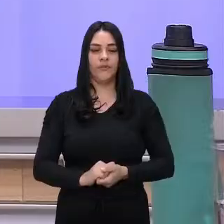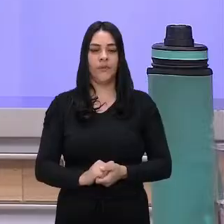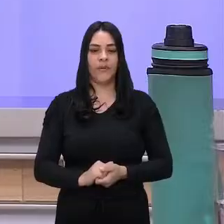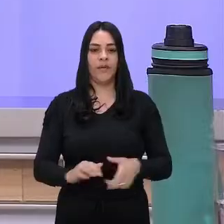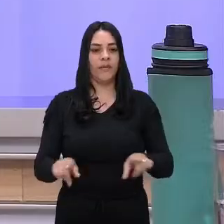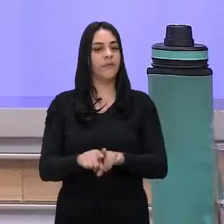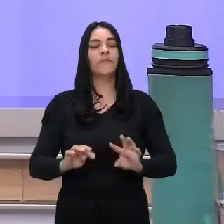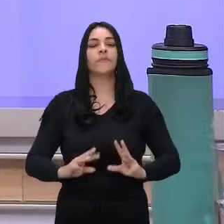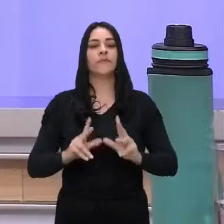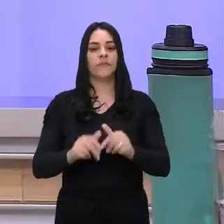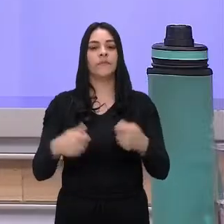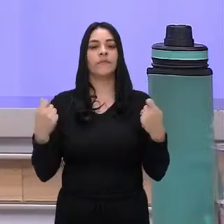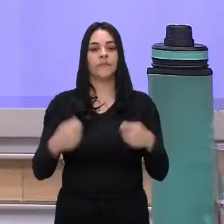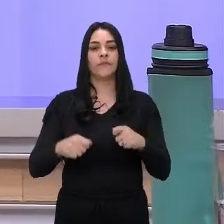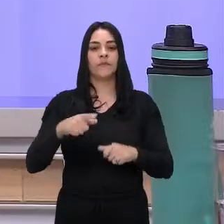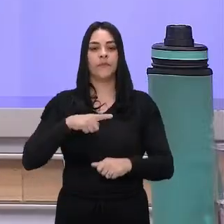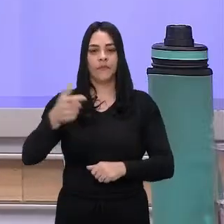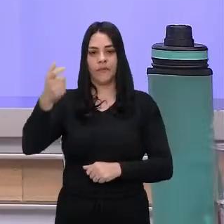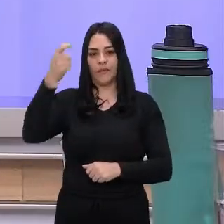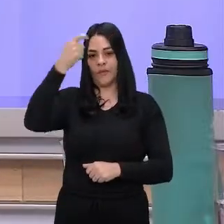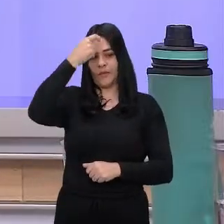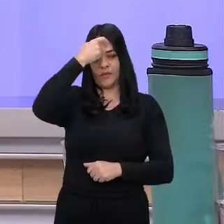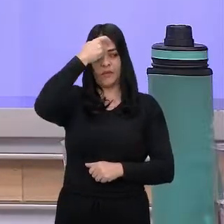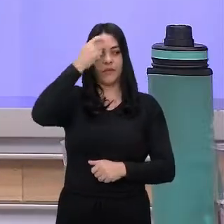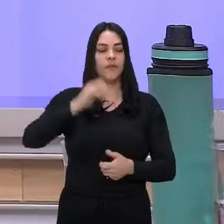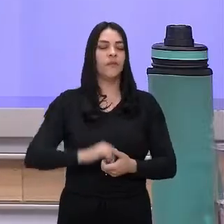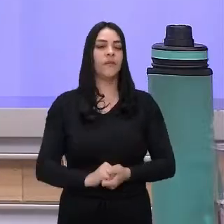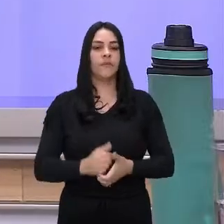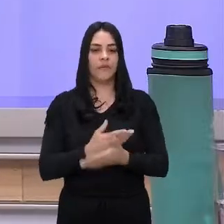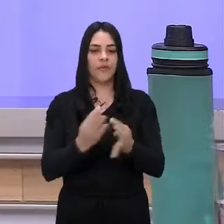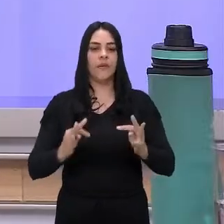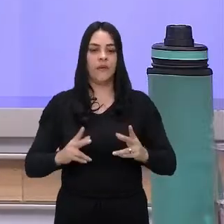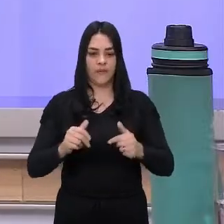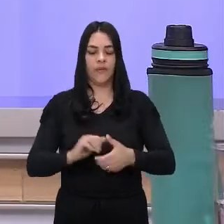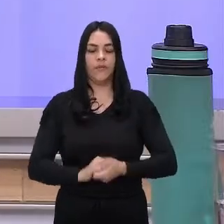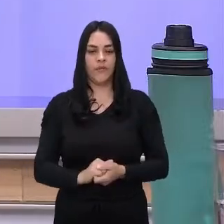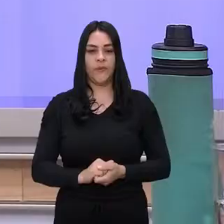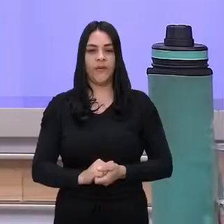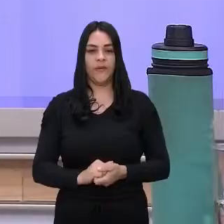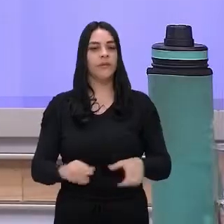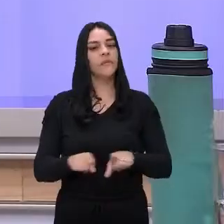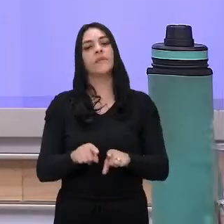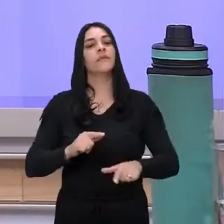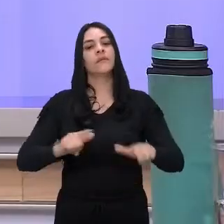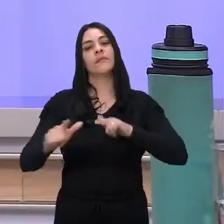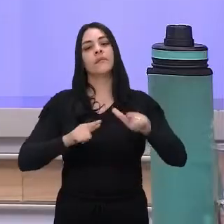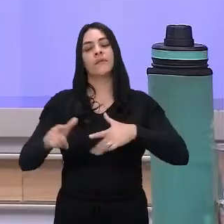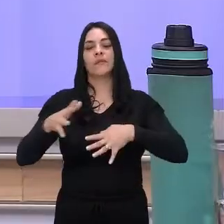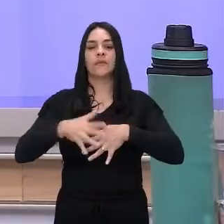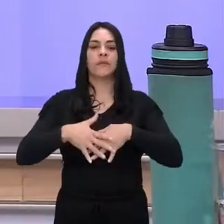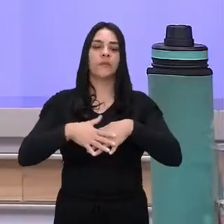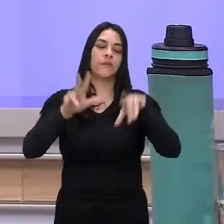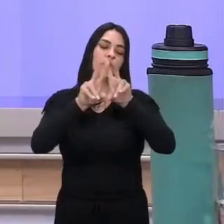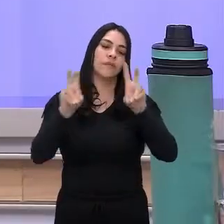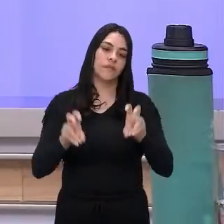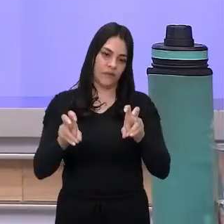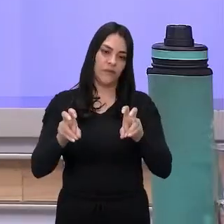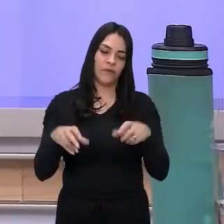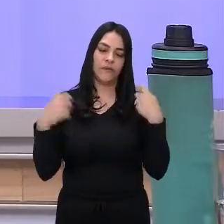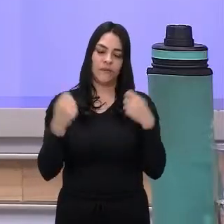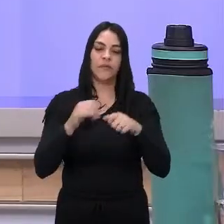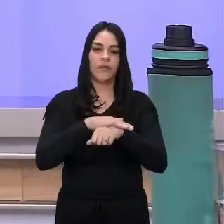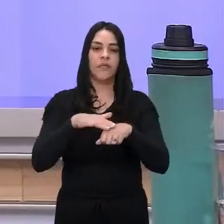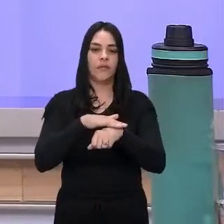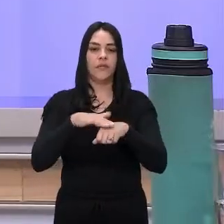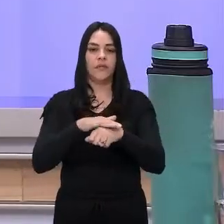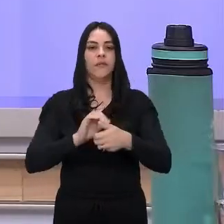componentes precisam ter essa consciência, todos os alunos precisam trabalhar com essa temática, e os professores precisam conversar